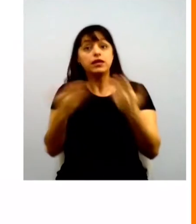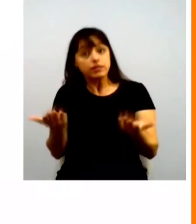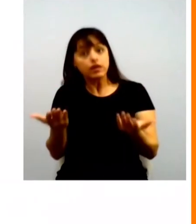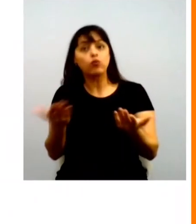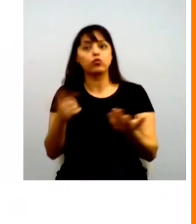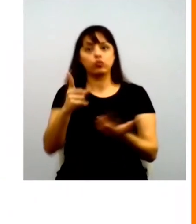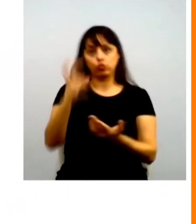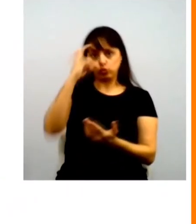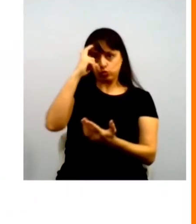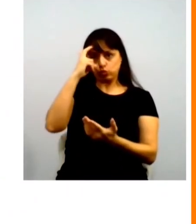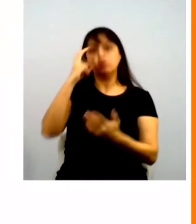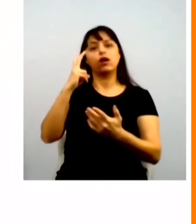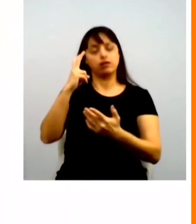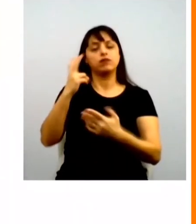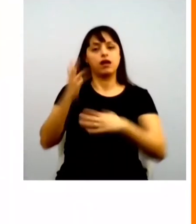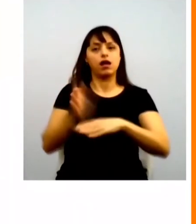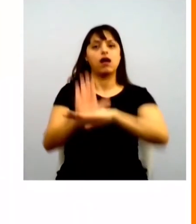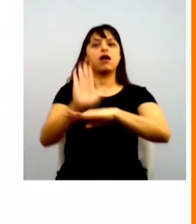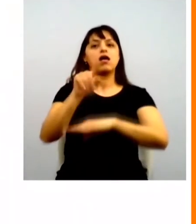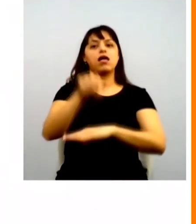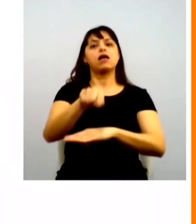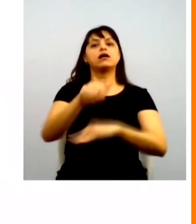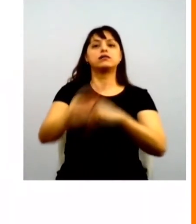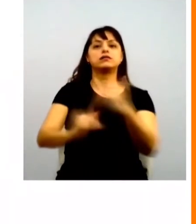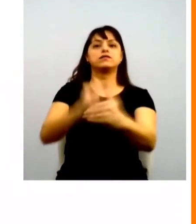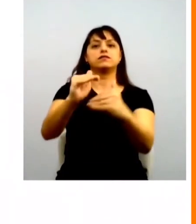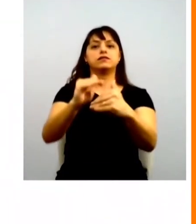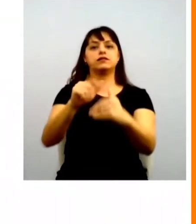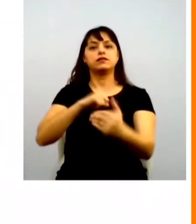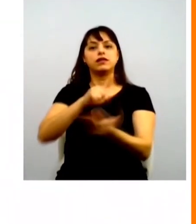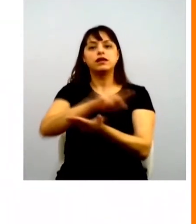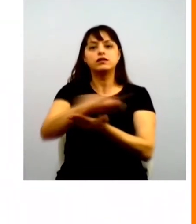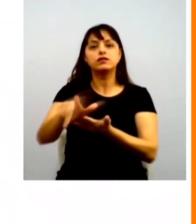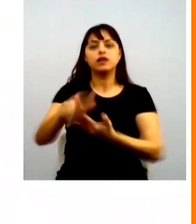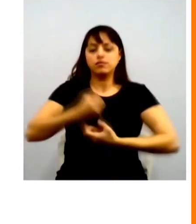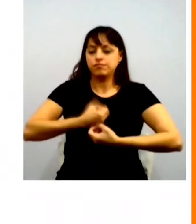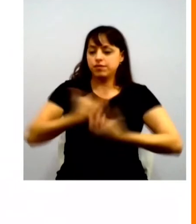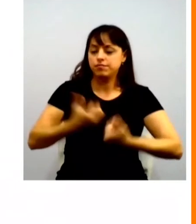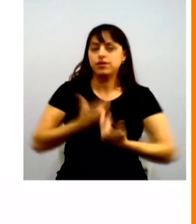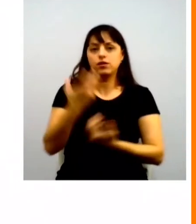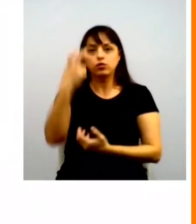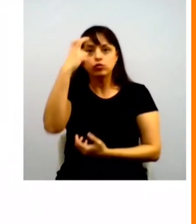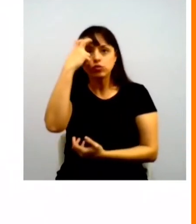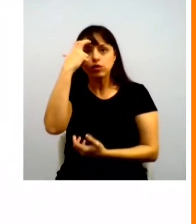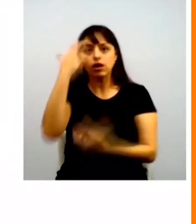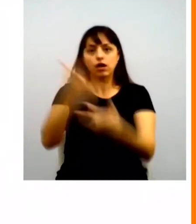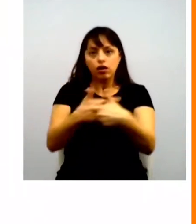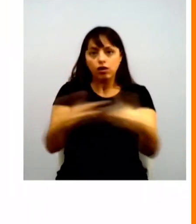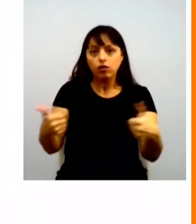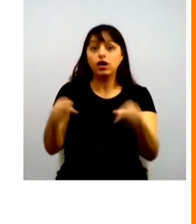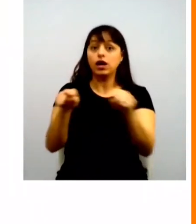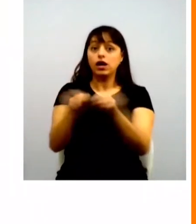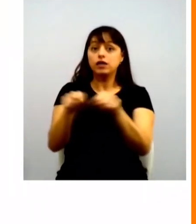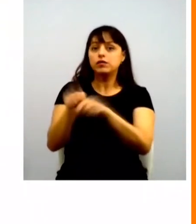protegemos a nossa diversidade cultural, a nossa diversidade expressiva, conservamos o patrimônio natural,